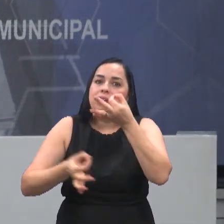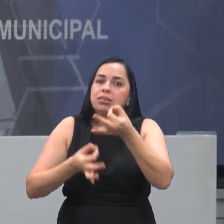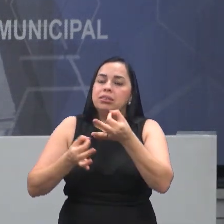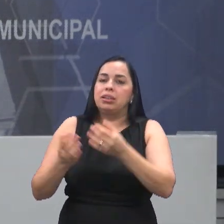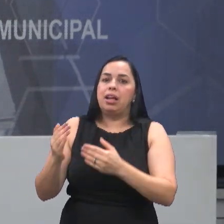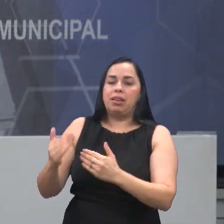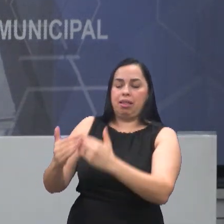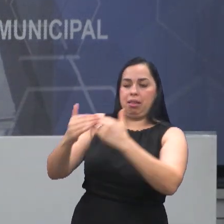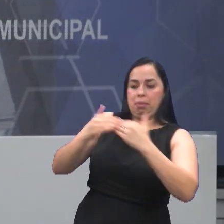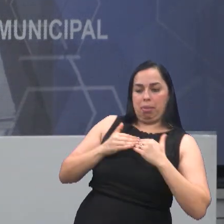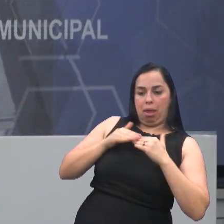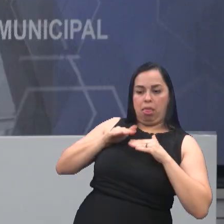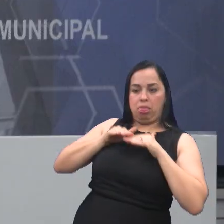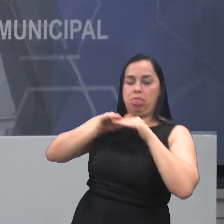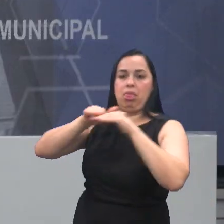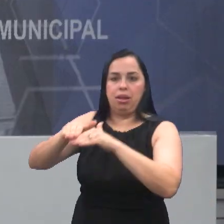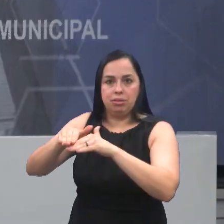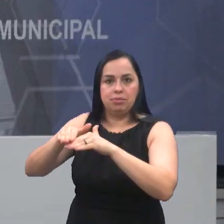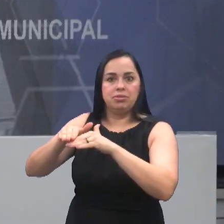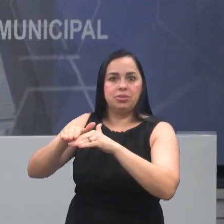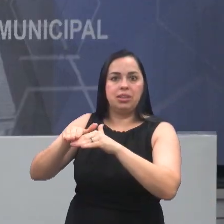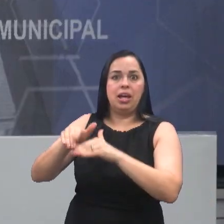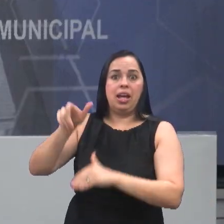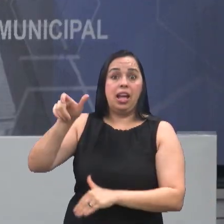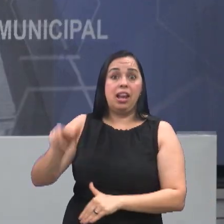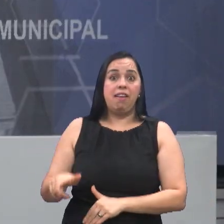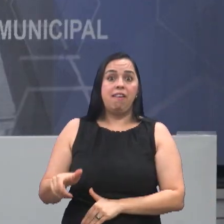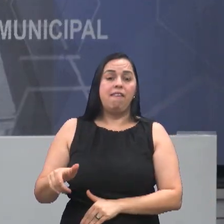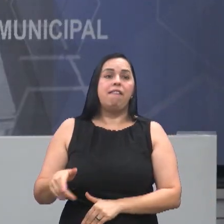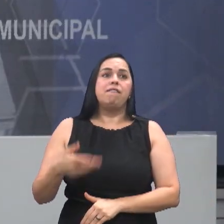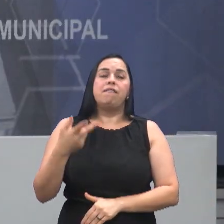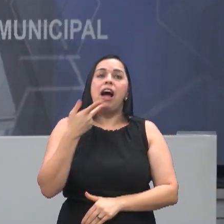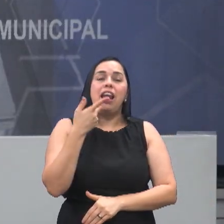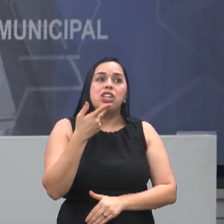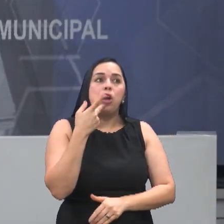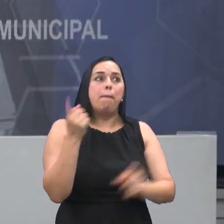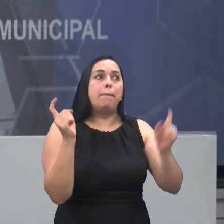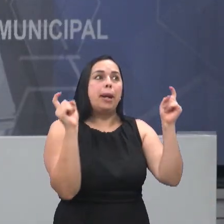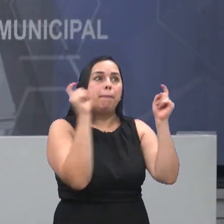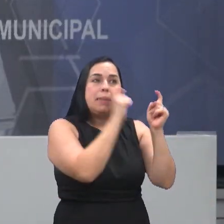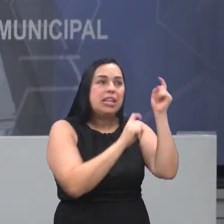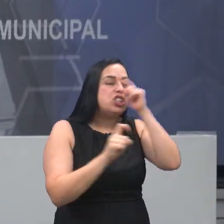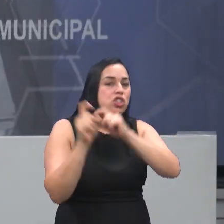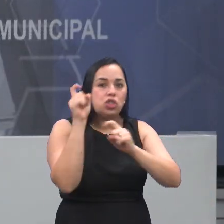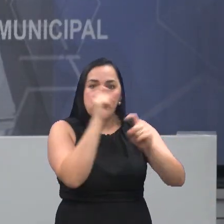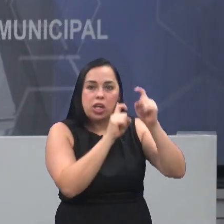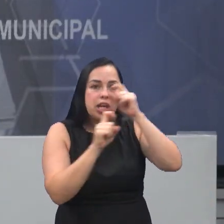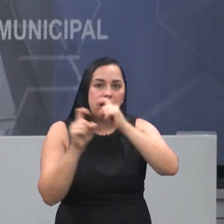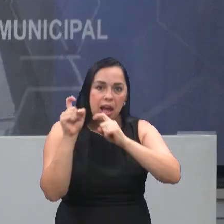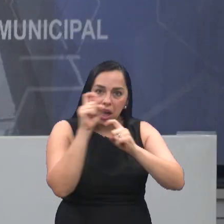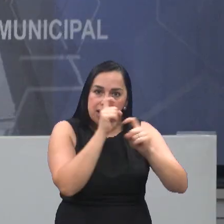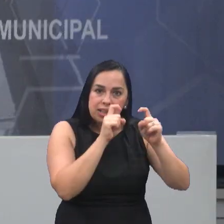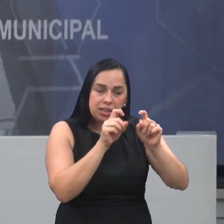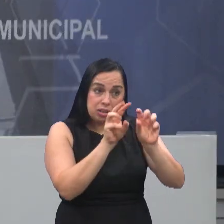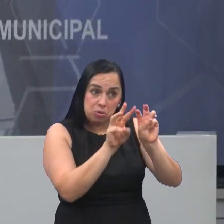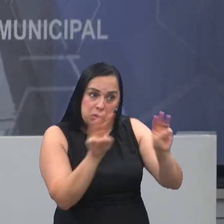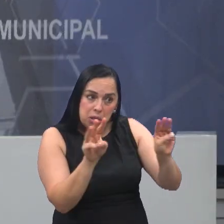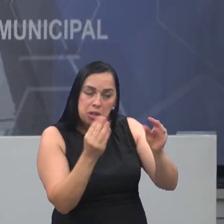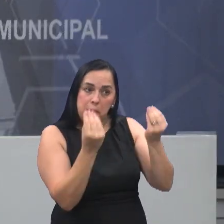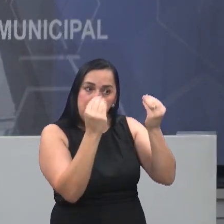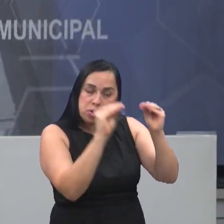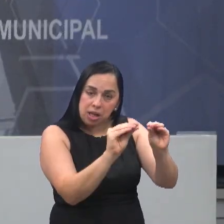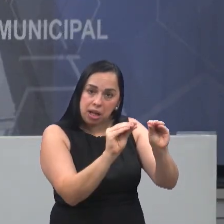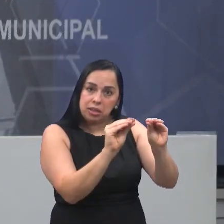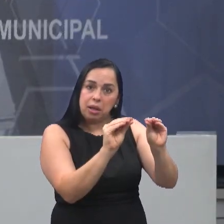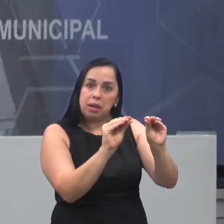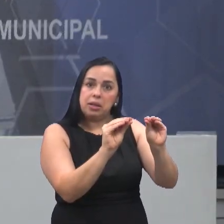ao invés do argumento. Ao invés de falar sobre as mentiras, as potenciais mentiras que esse portal pode estar propagando, e